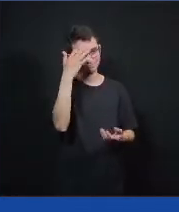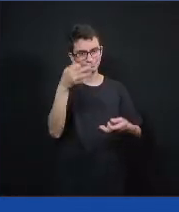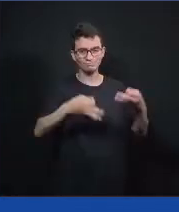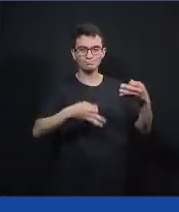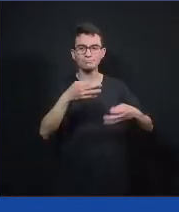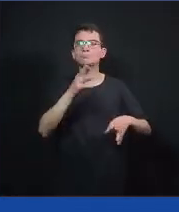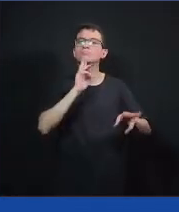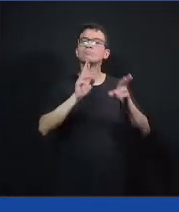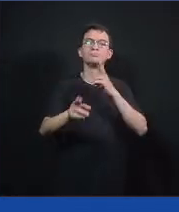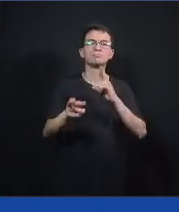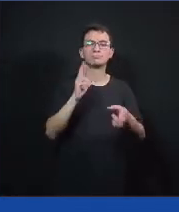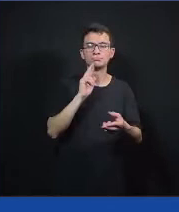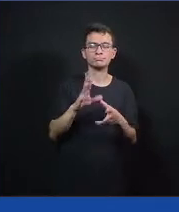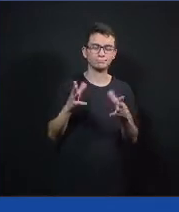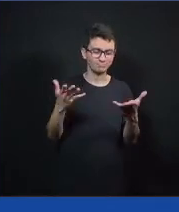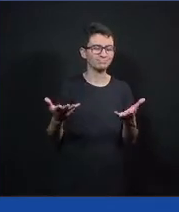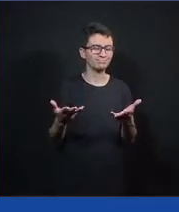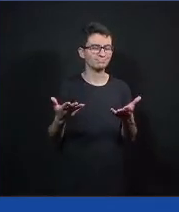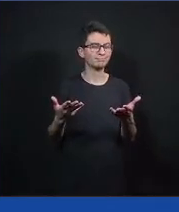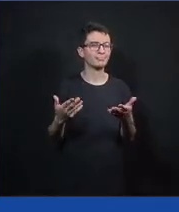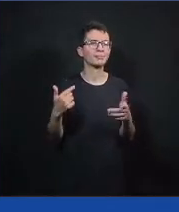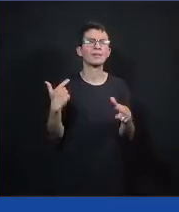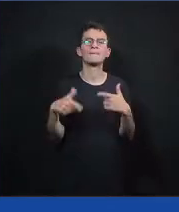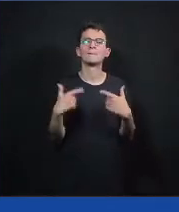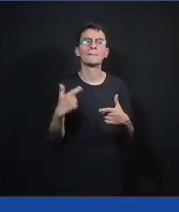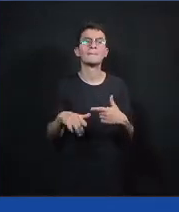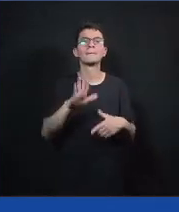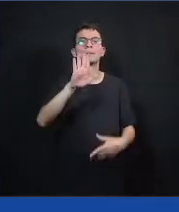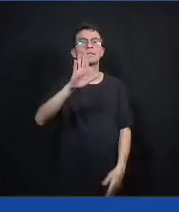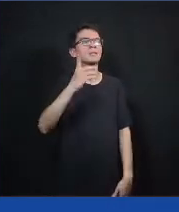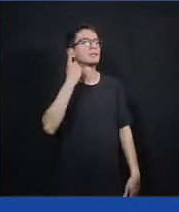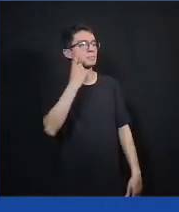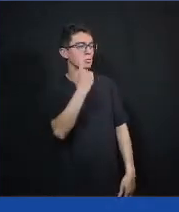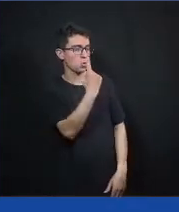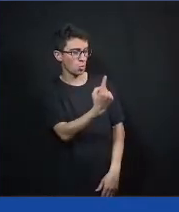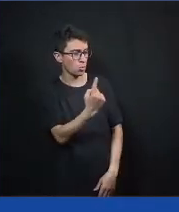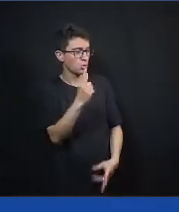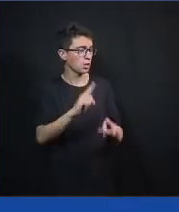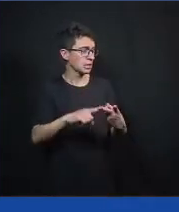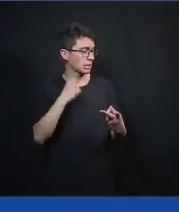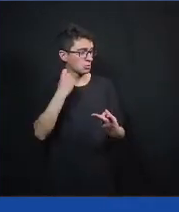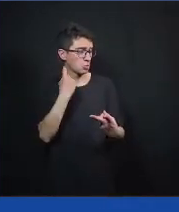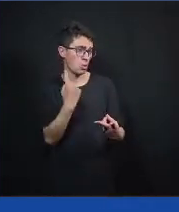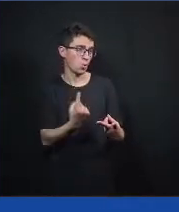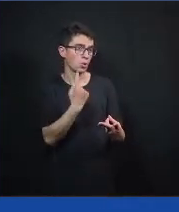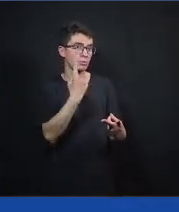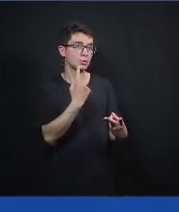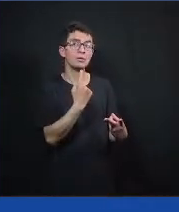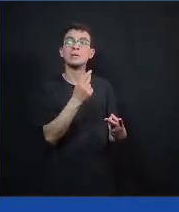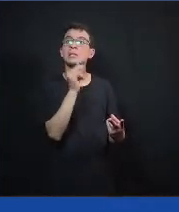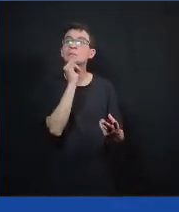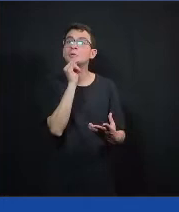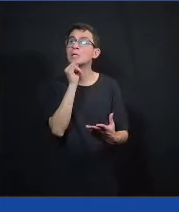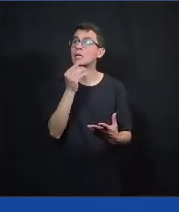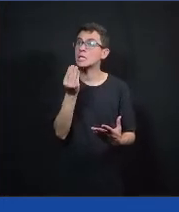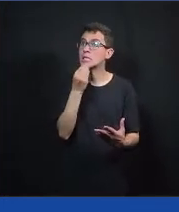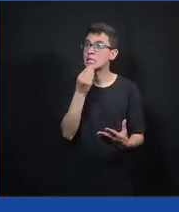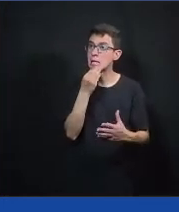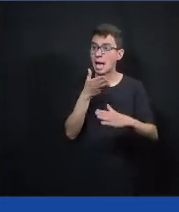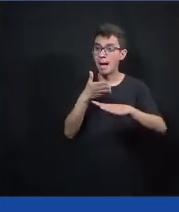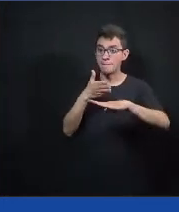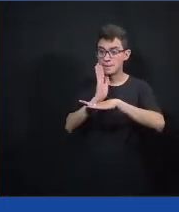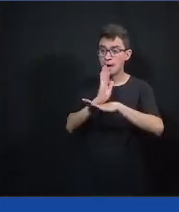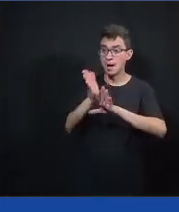resultados da sua atuação, já um deputado ou senador, ele pode dizer que tentou aprovar uma determinada